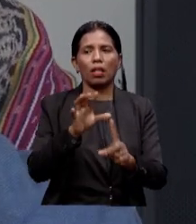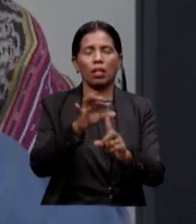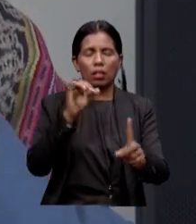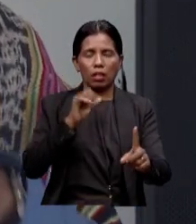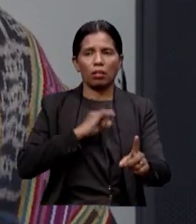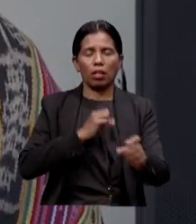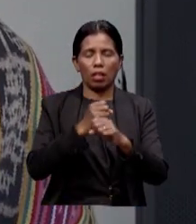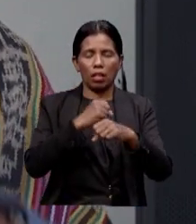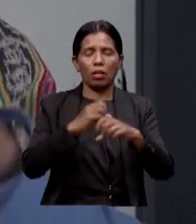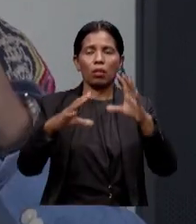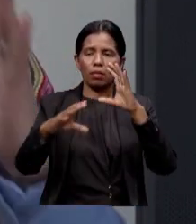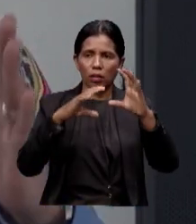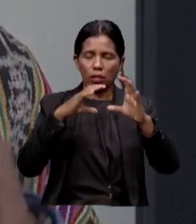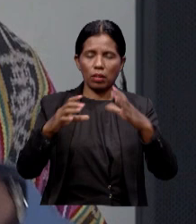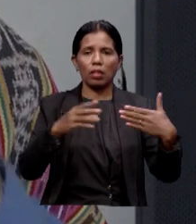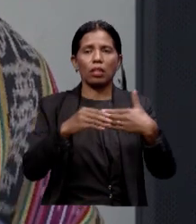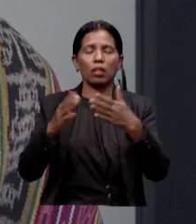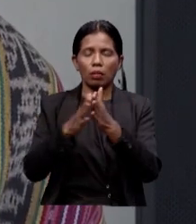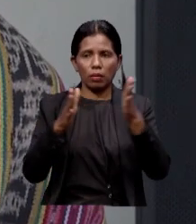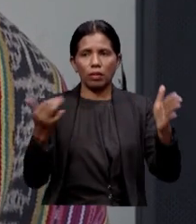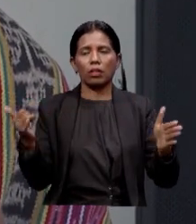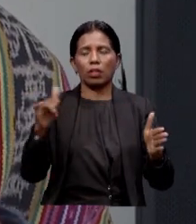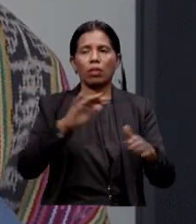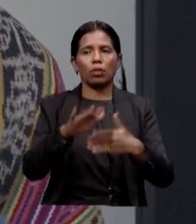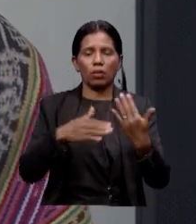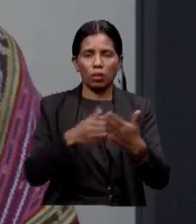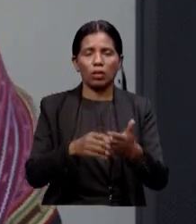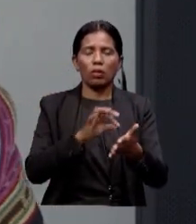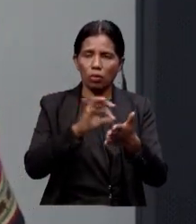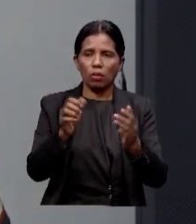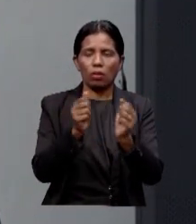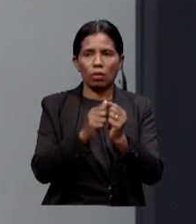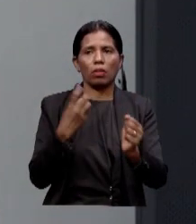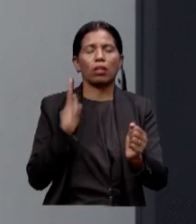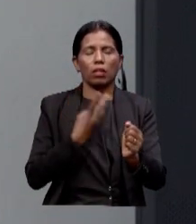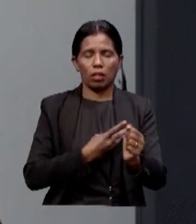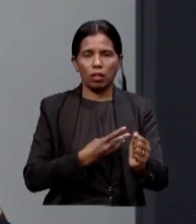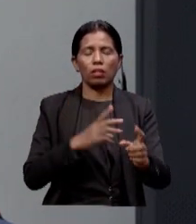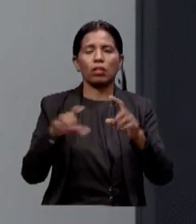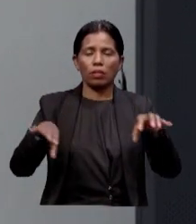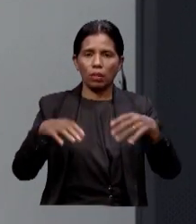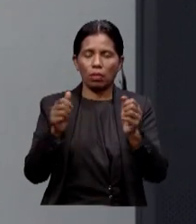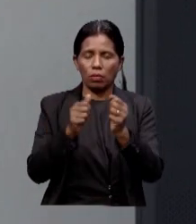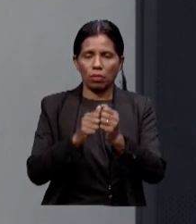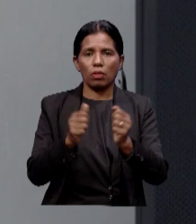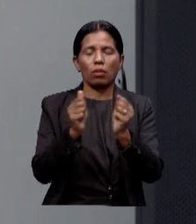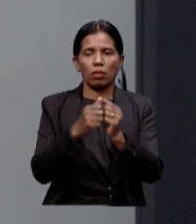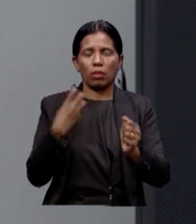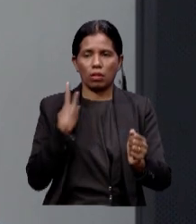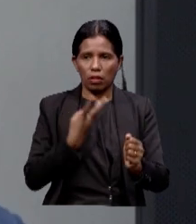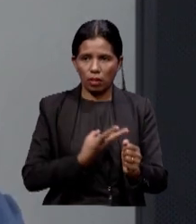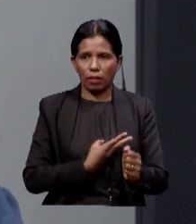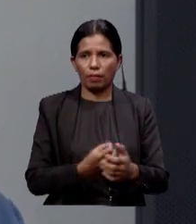comunicação, um líder político ser outro, líder bom ser outro, ser outro ponto aí, ser a cara de serviço a tu comunica. E começa lá com a nacional, a